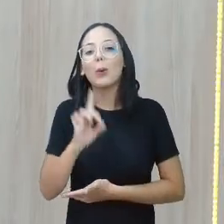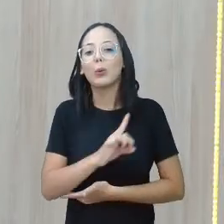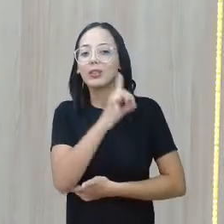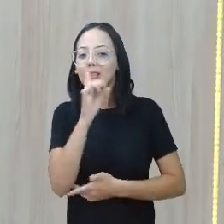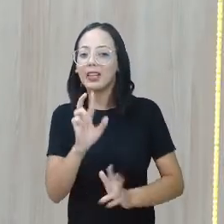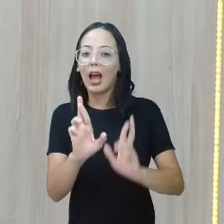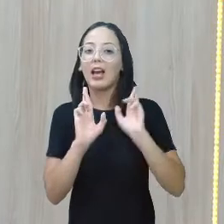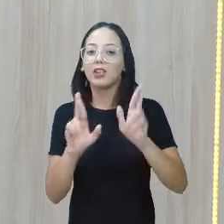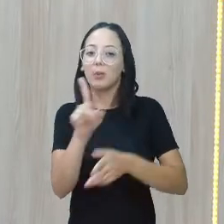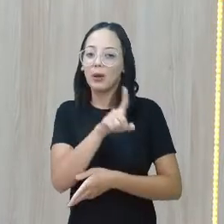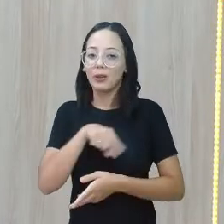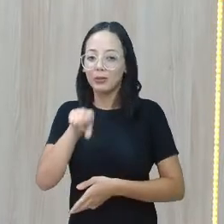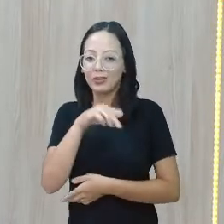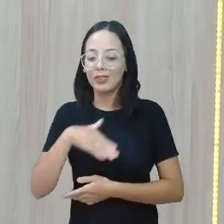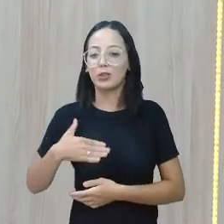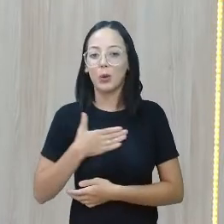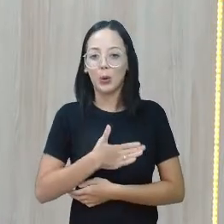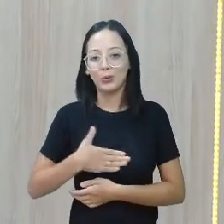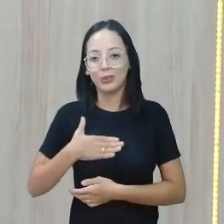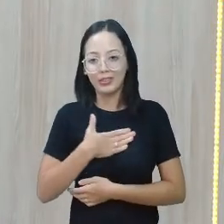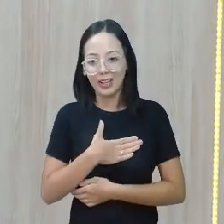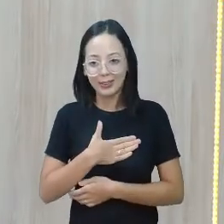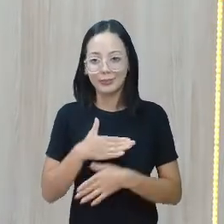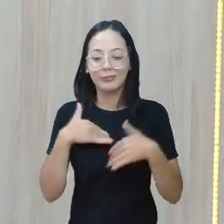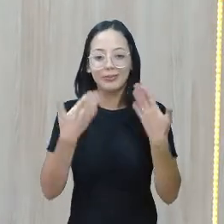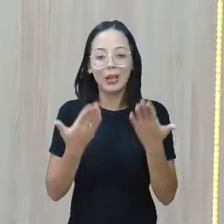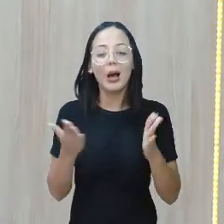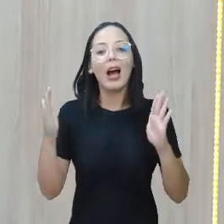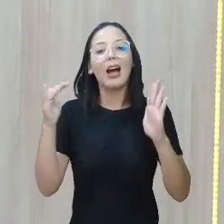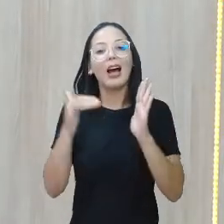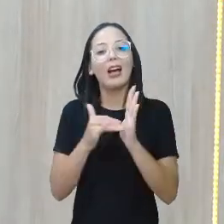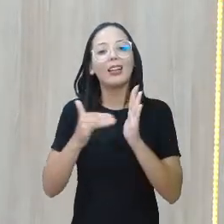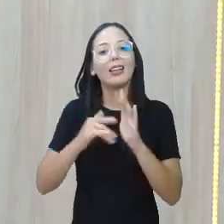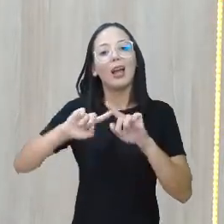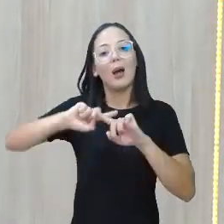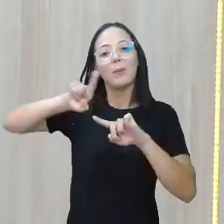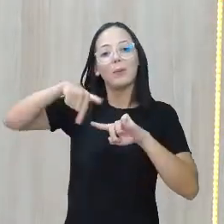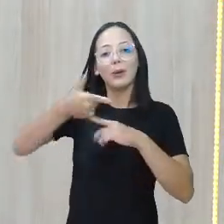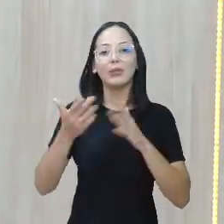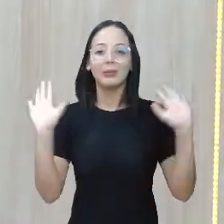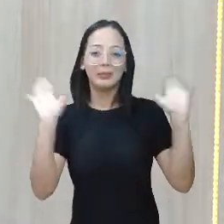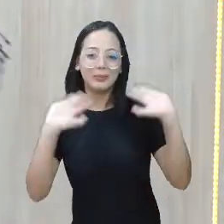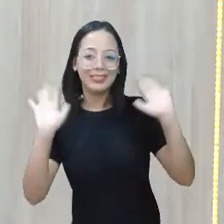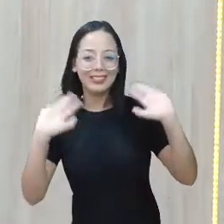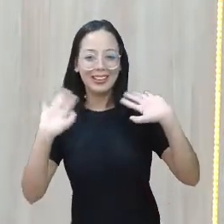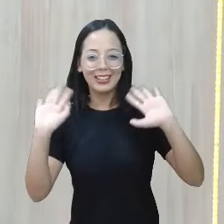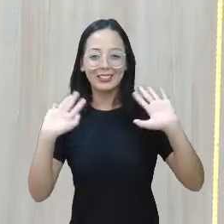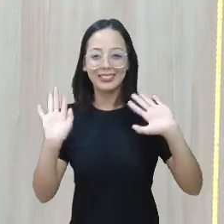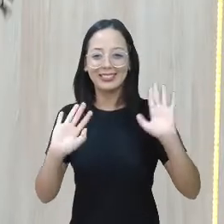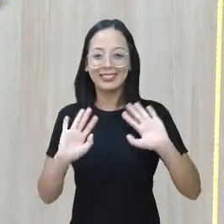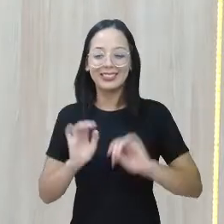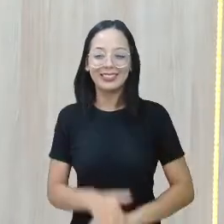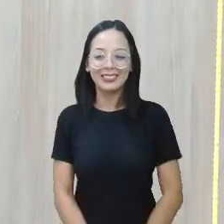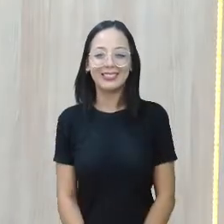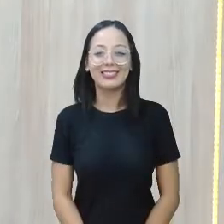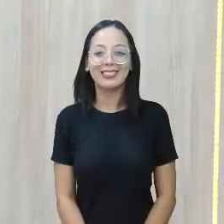que vocês tenham gostado, não é? E até a próxima aula!